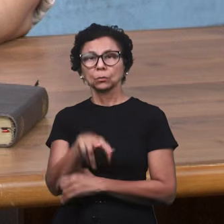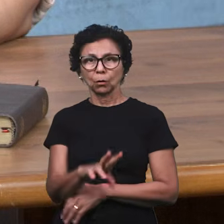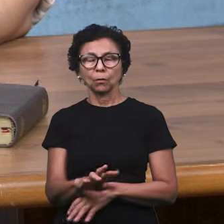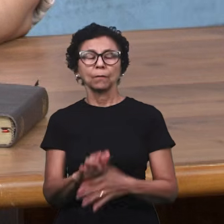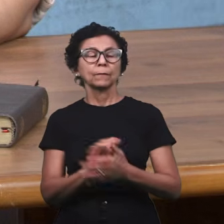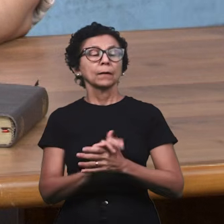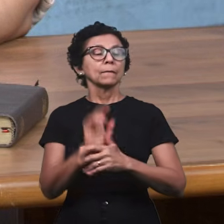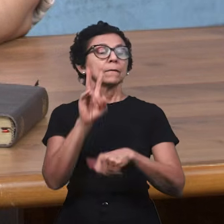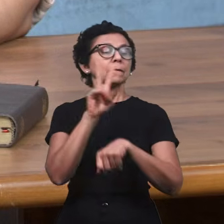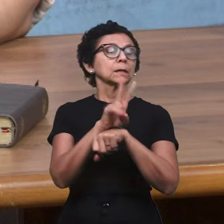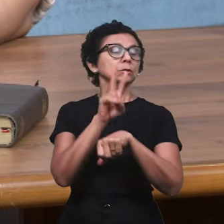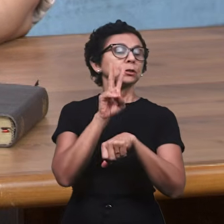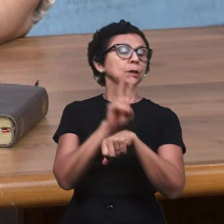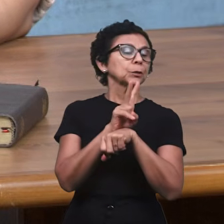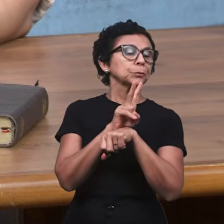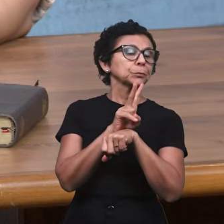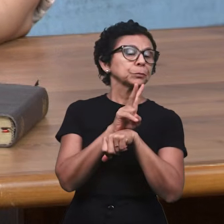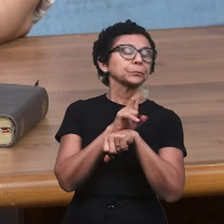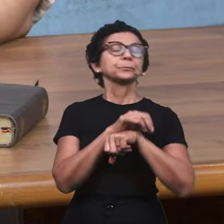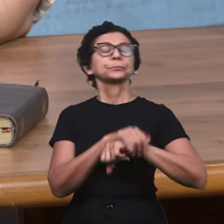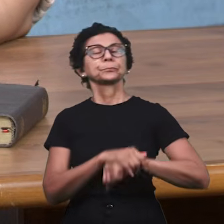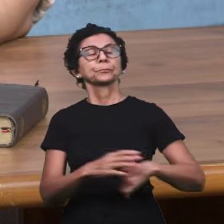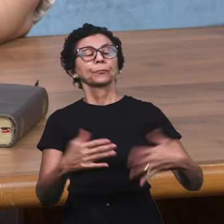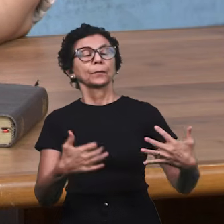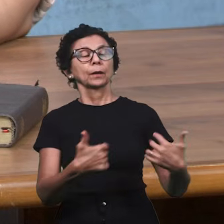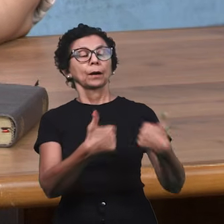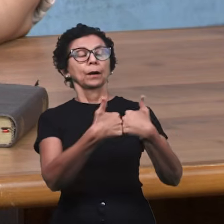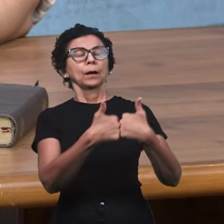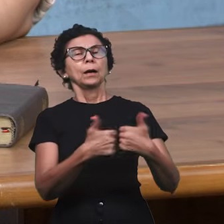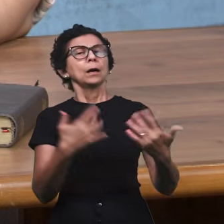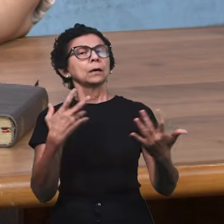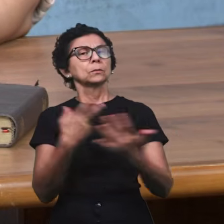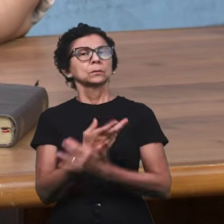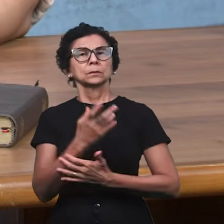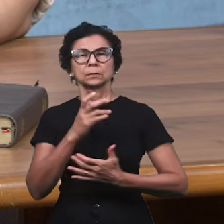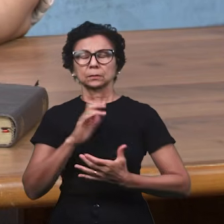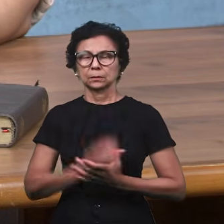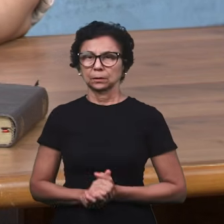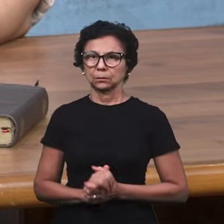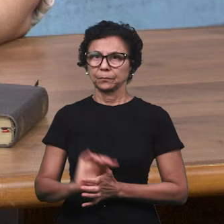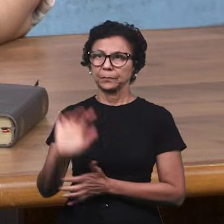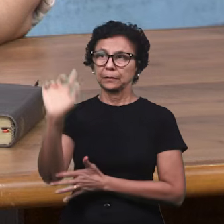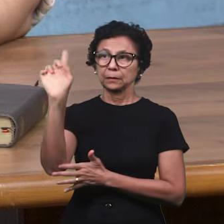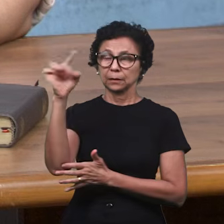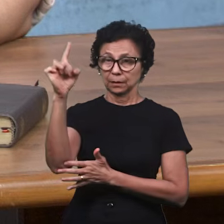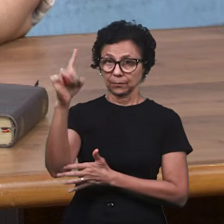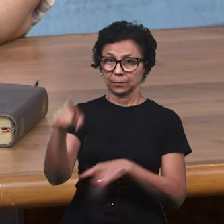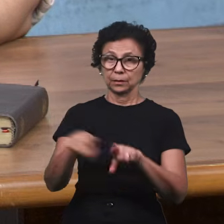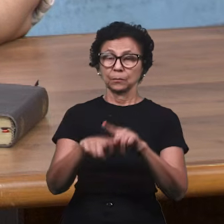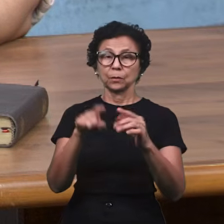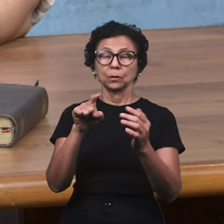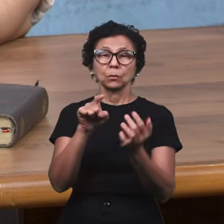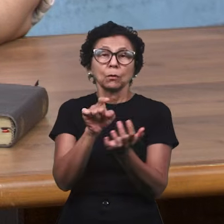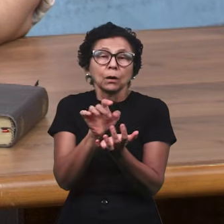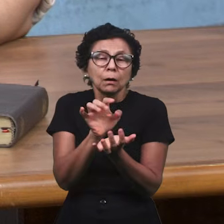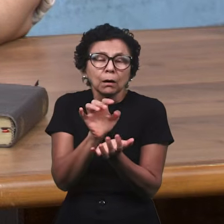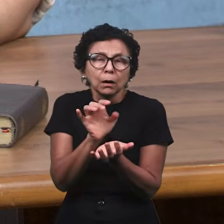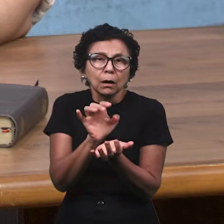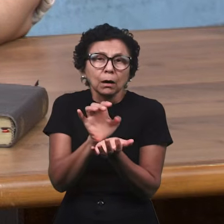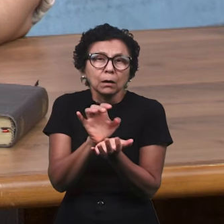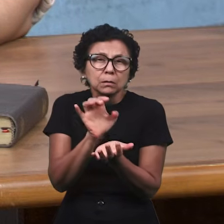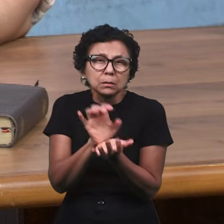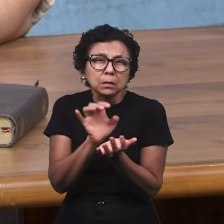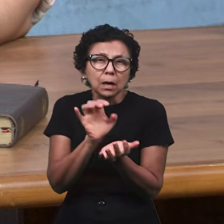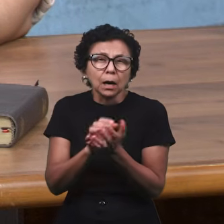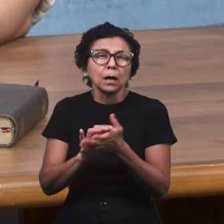da arca. Sucedeu, pois, que Davi e os anciãos de Israel e os